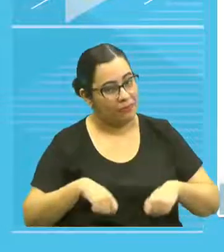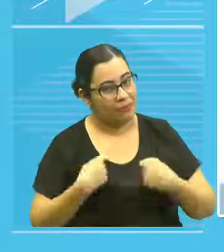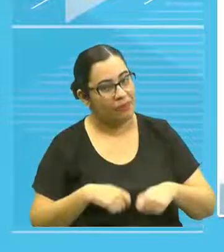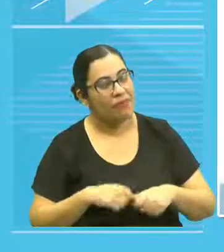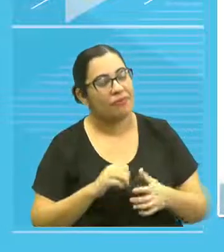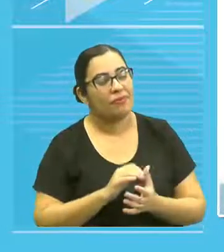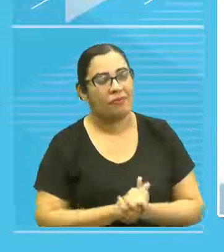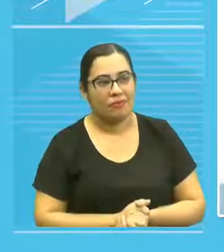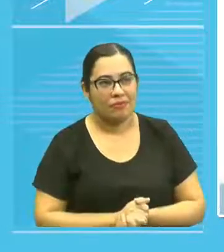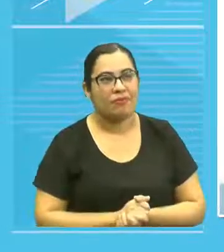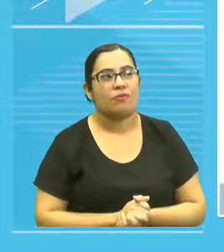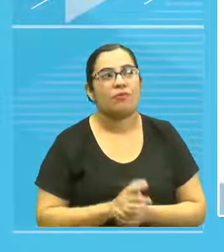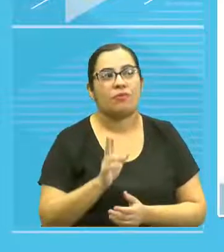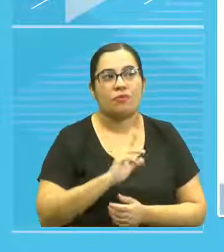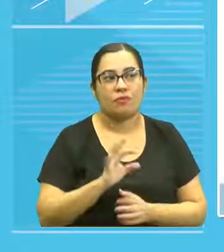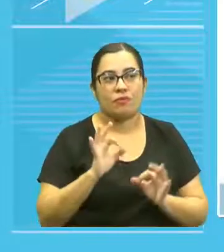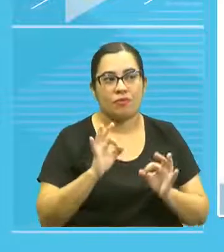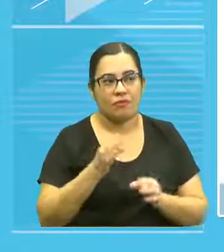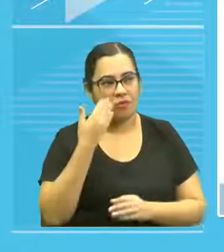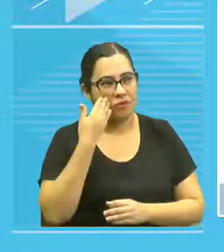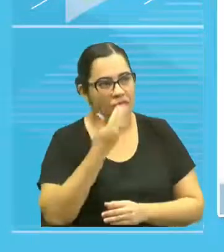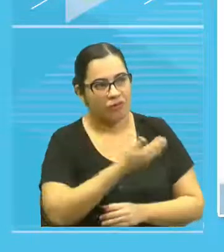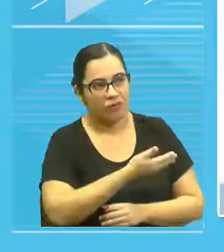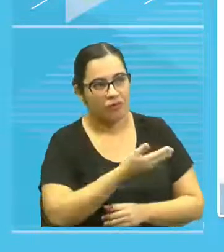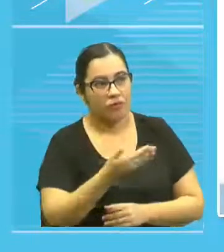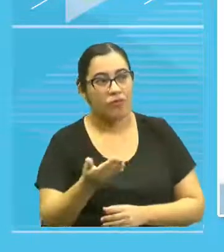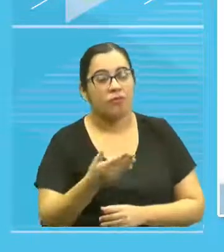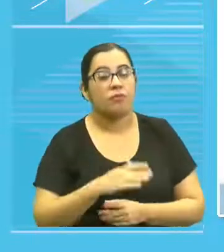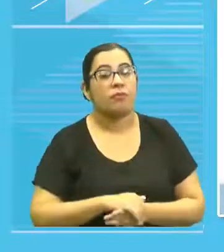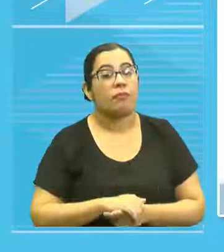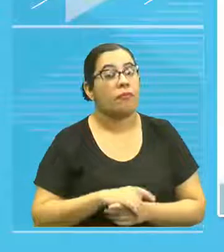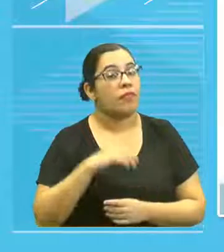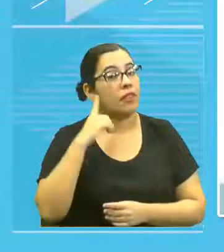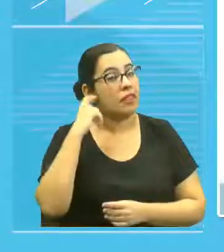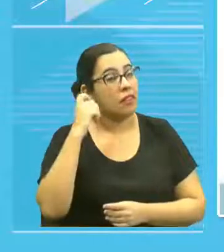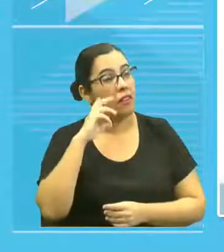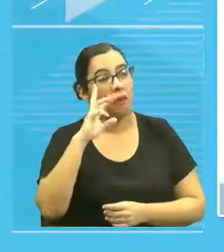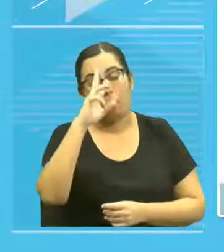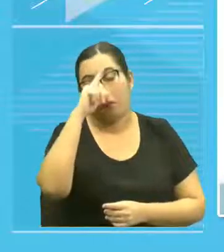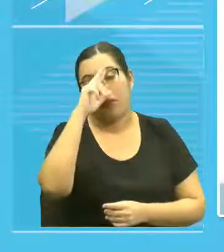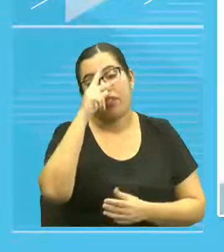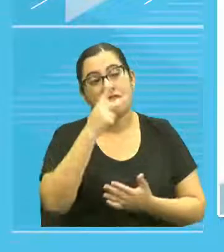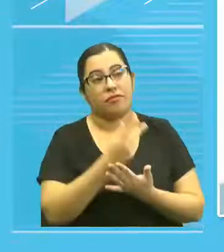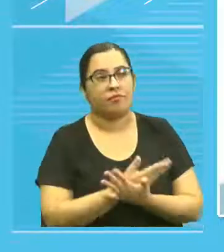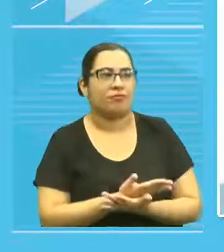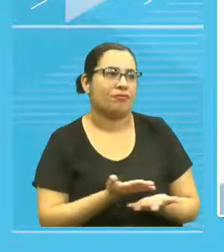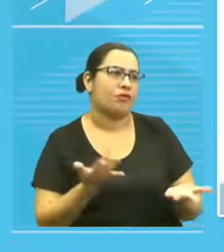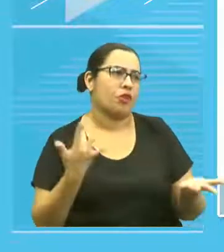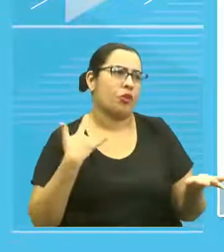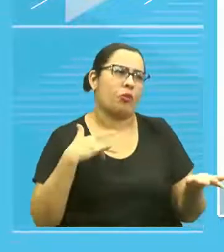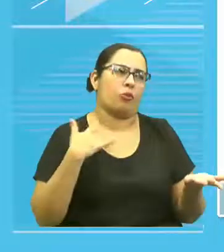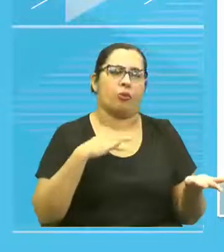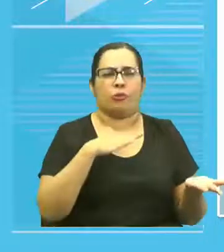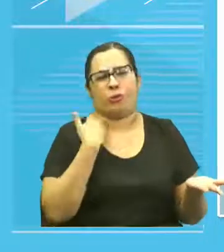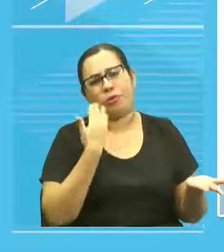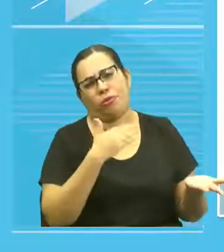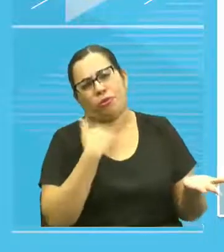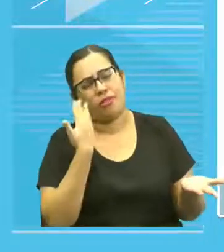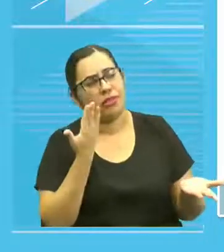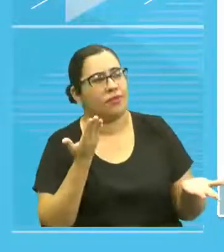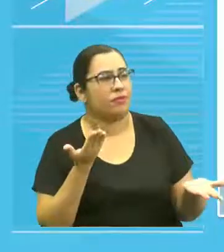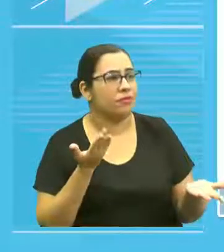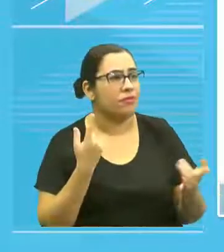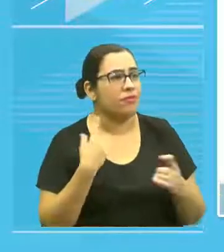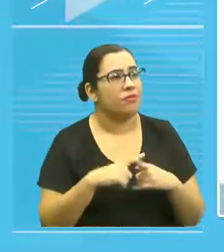isso é paronímia Cuidado o som provoca erro o Chico Bento Coitado ele vai morrer